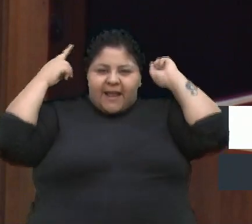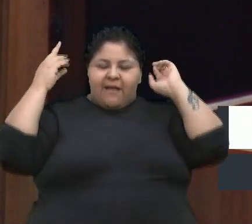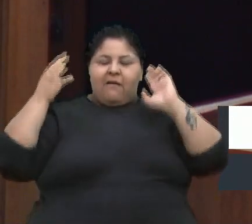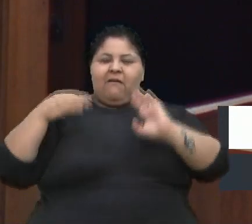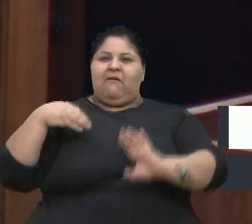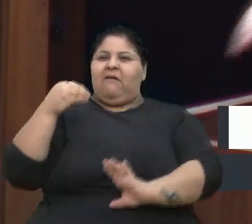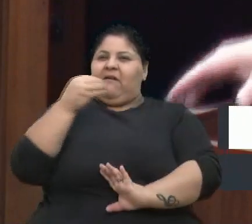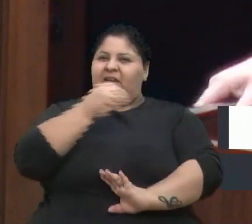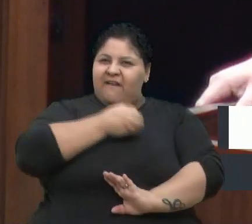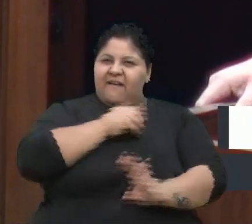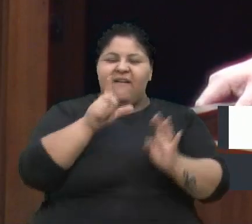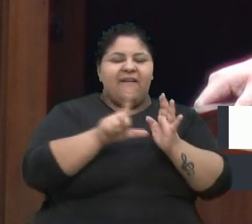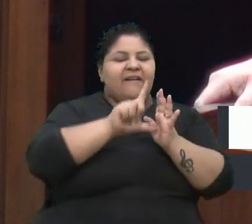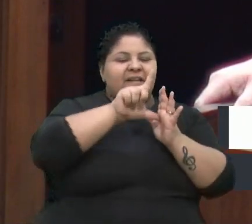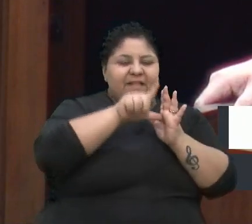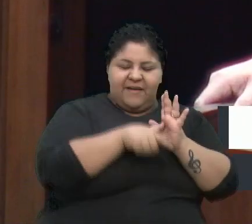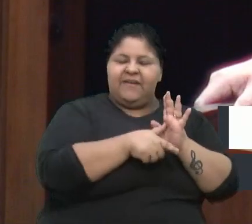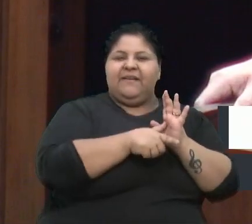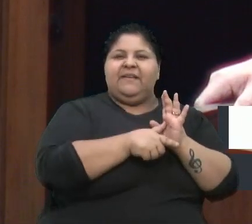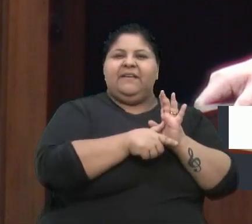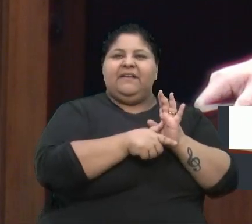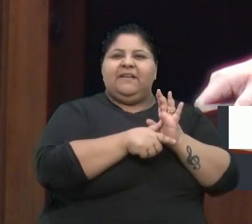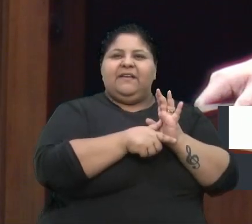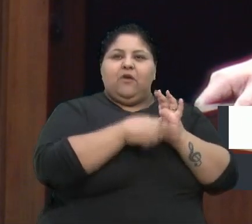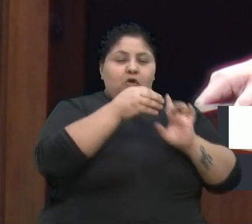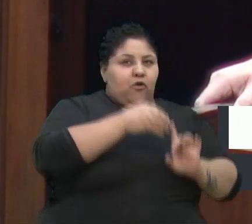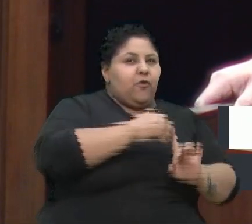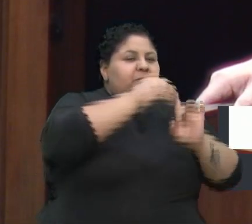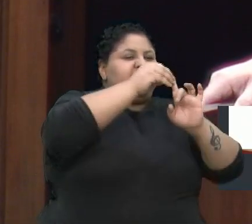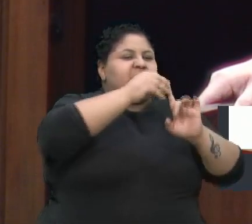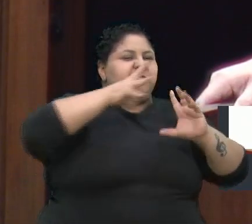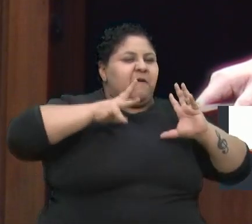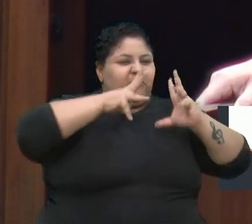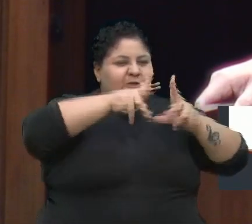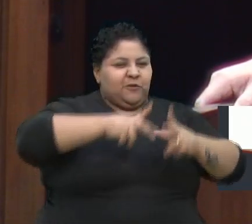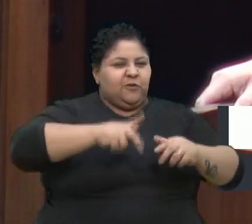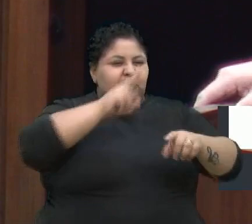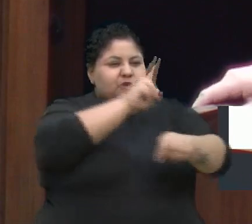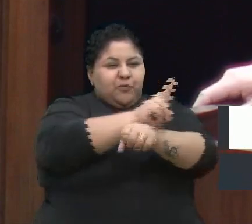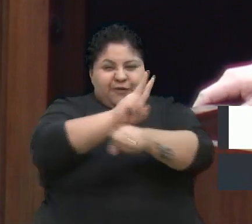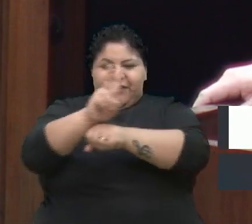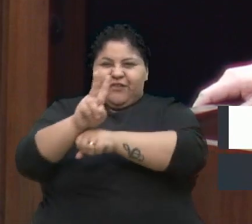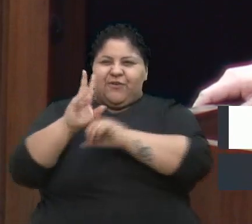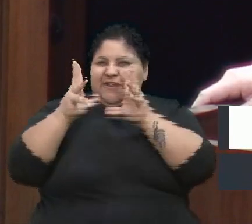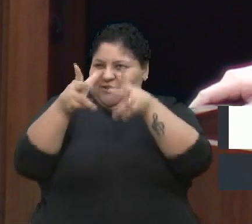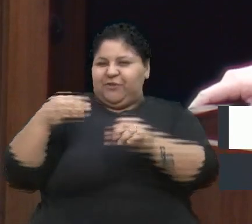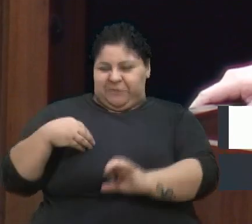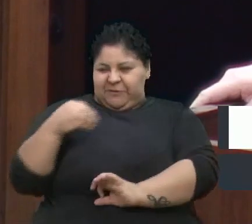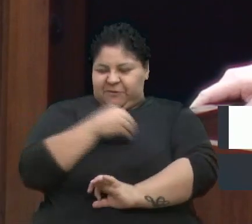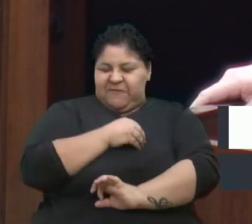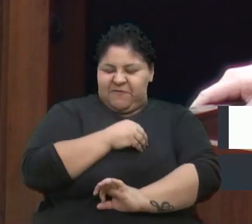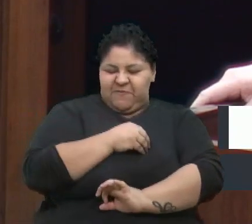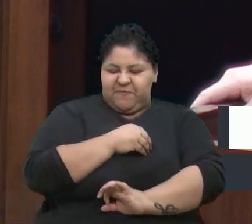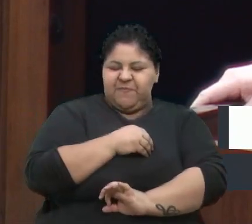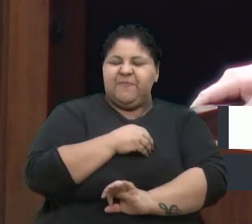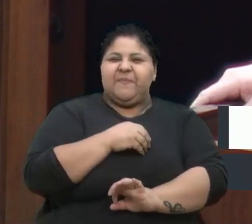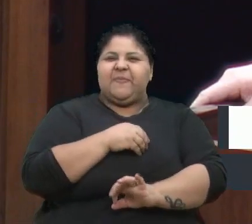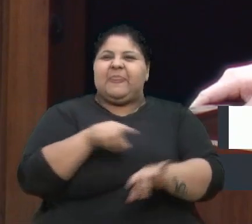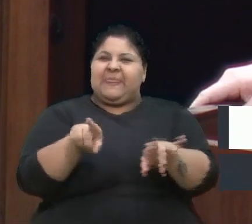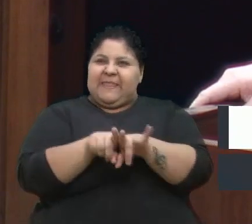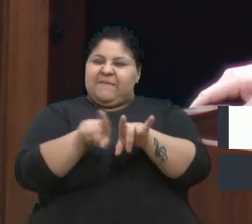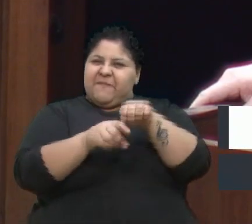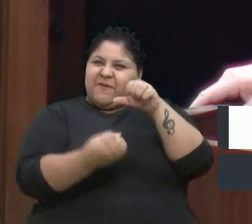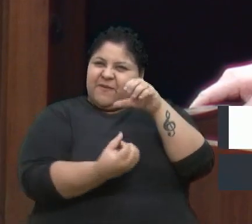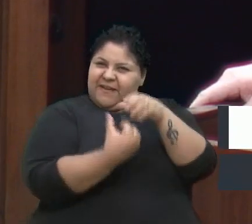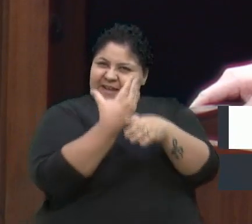ficou sendo considerado, né, o padroeiro de todos os médicos. Então, também autor, né, vereador, do Atos dos Apóstolos,